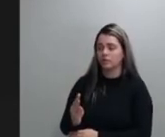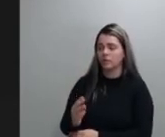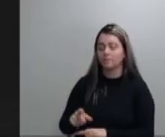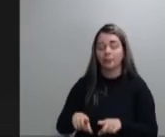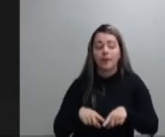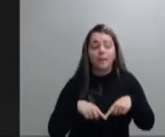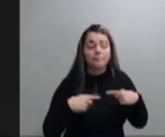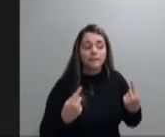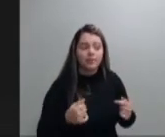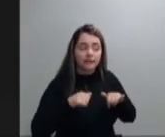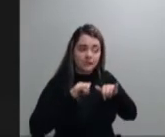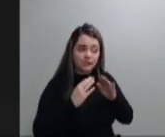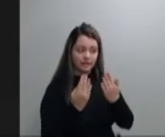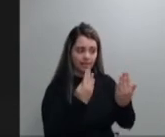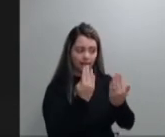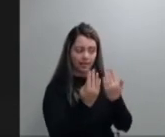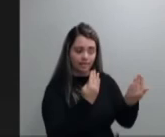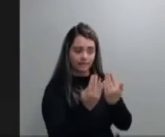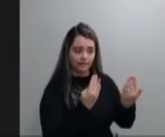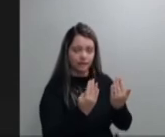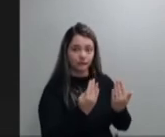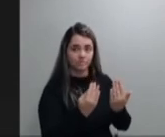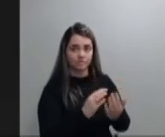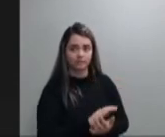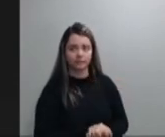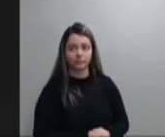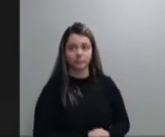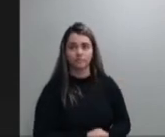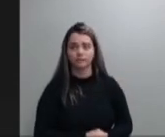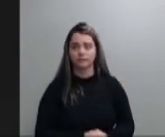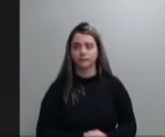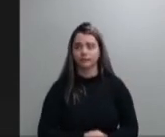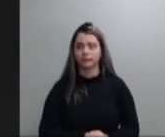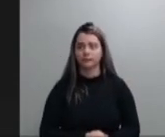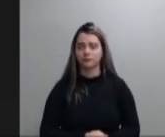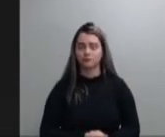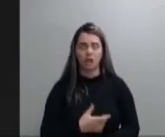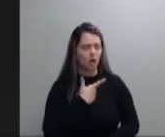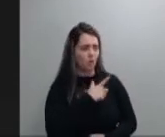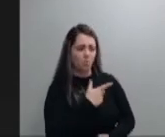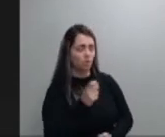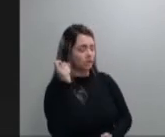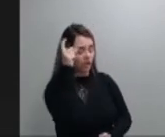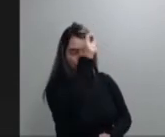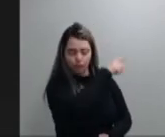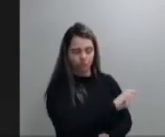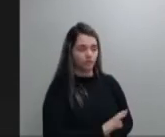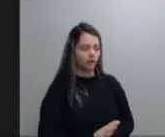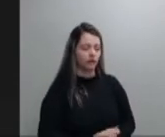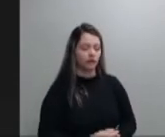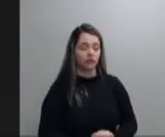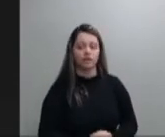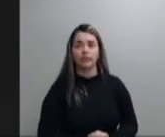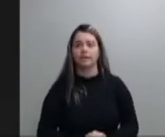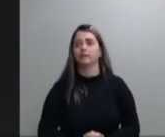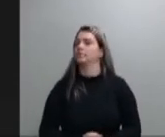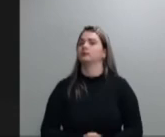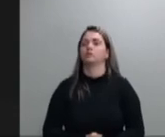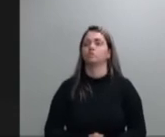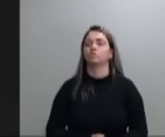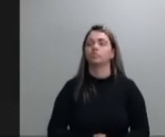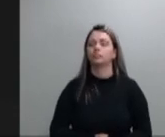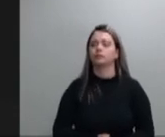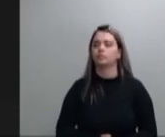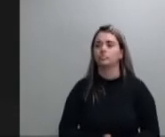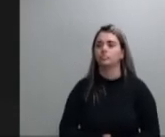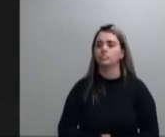interferência empresas controladas não conta isso aí nenhuma dúvida se houver reflexo interferência no mercado brasileiro é claro que sim ministro é evidente que sim